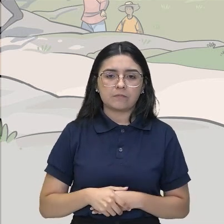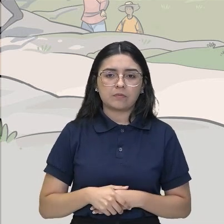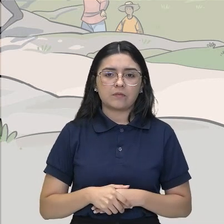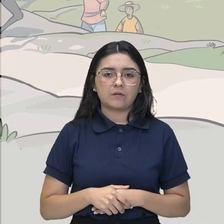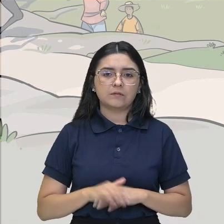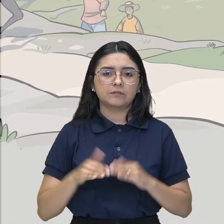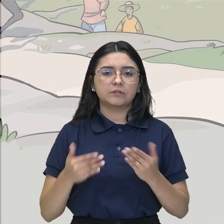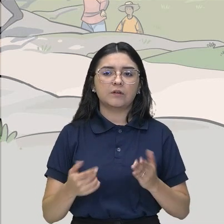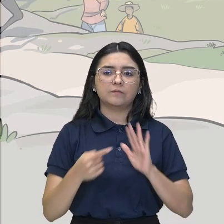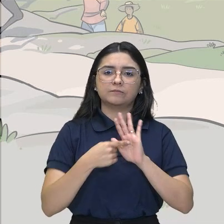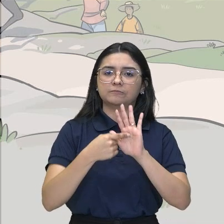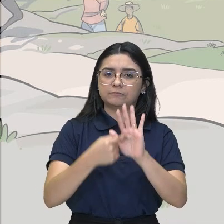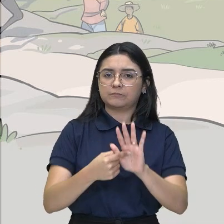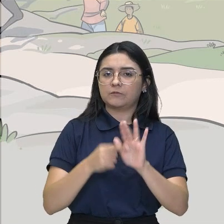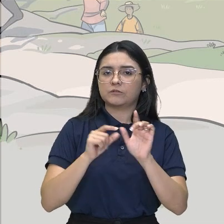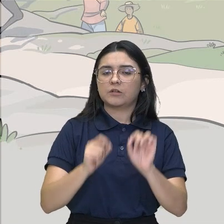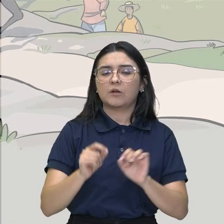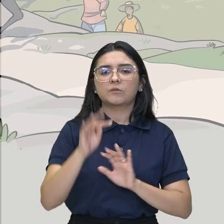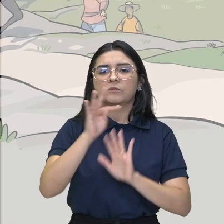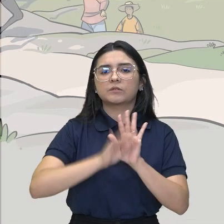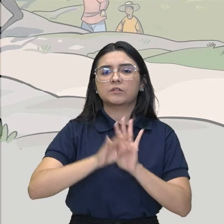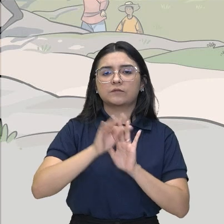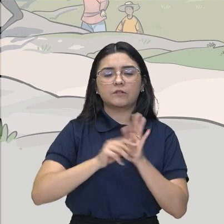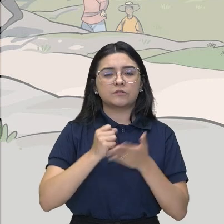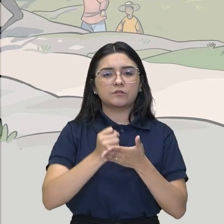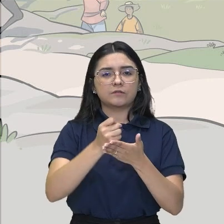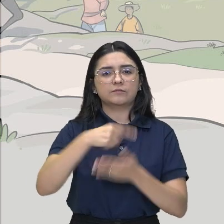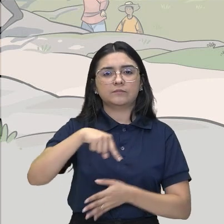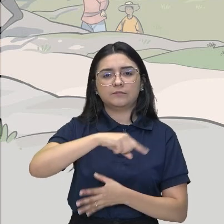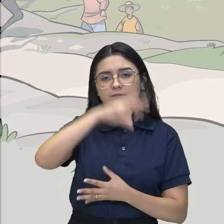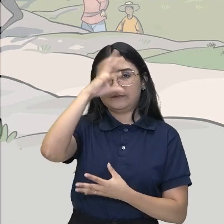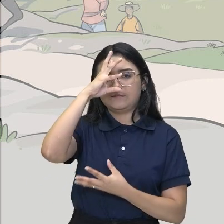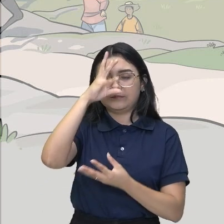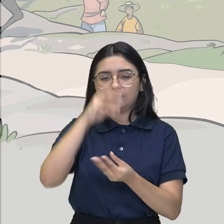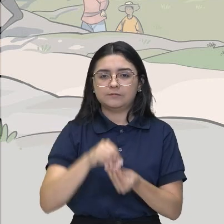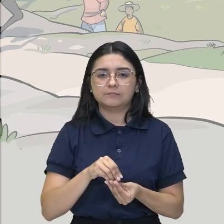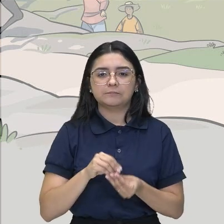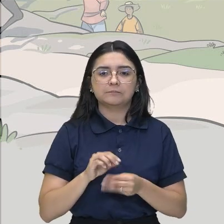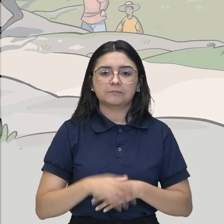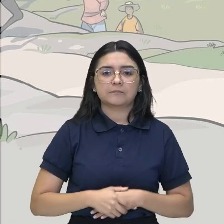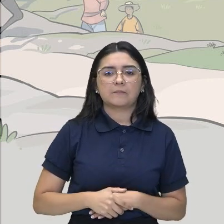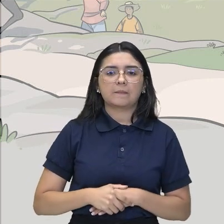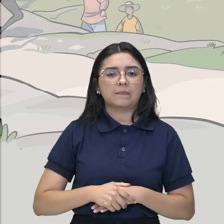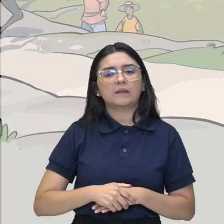que vai nos ajudar a compreender ainda mais. A posse da terra.